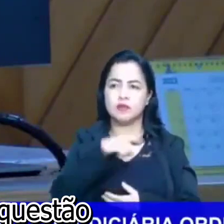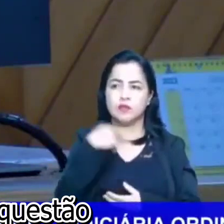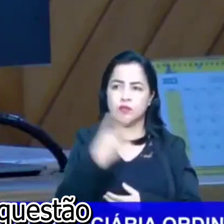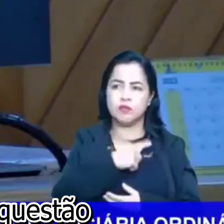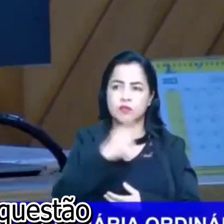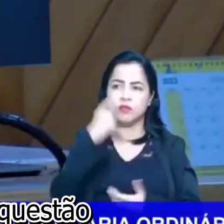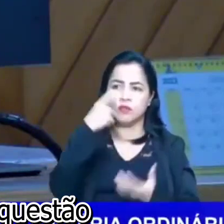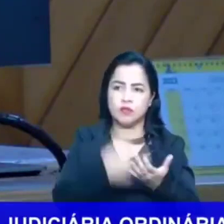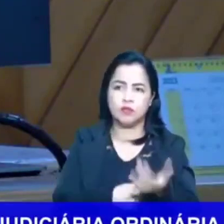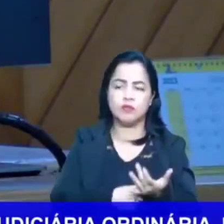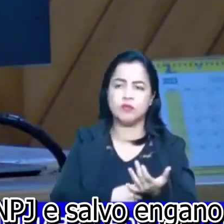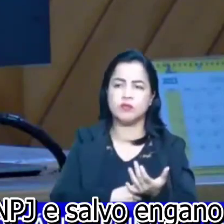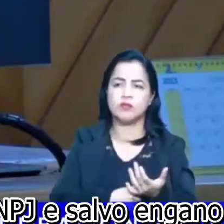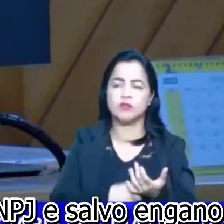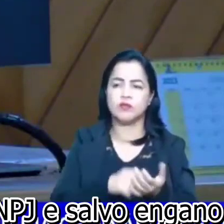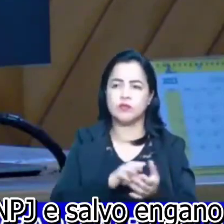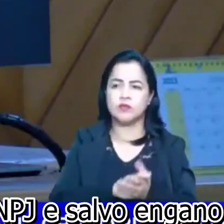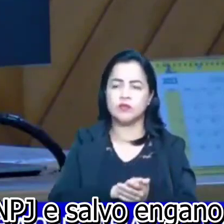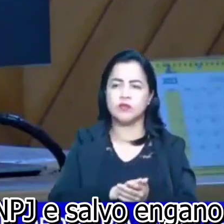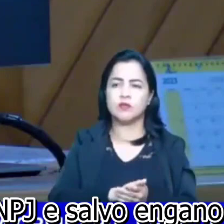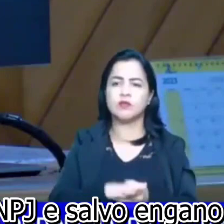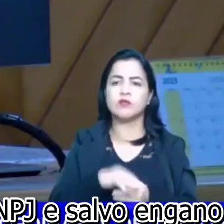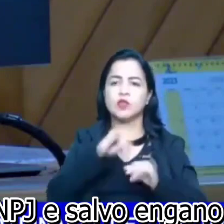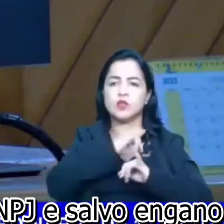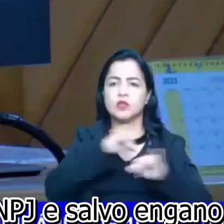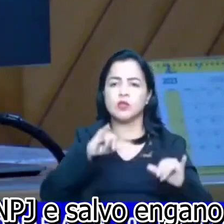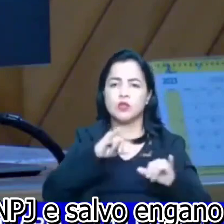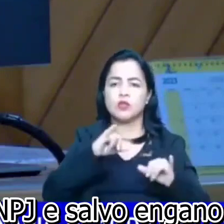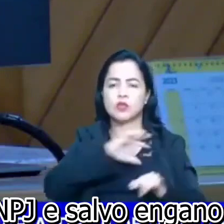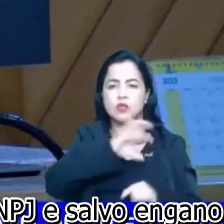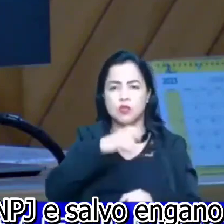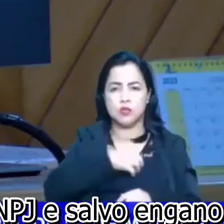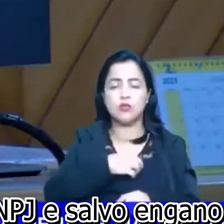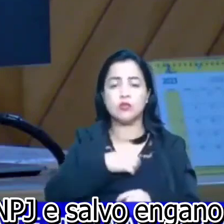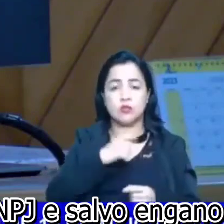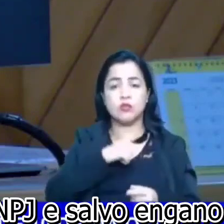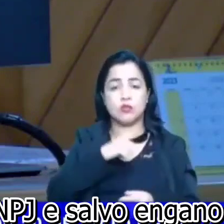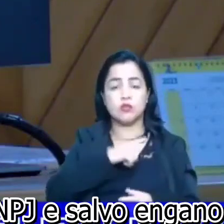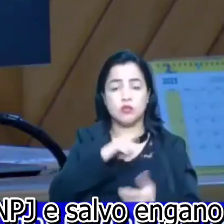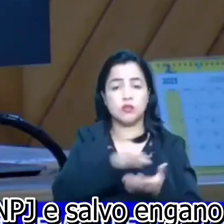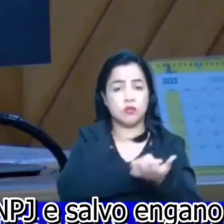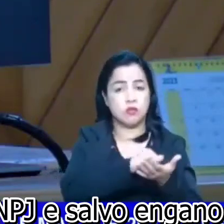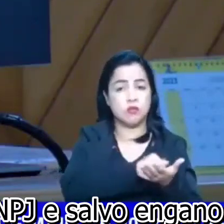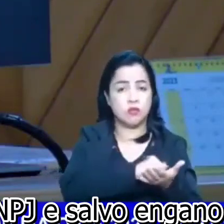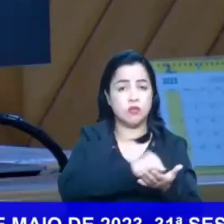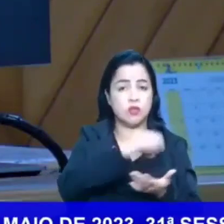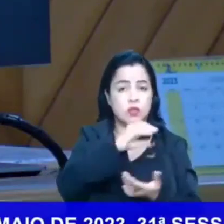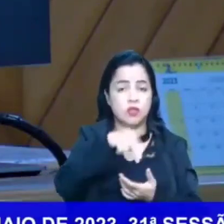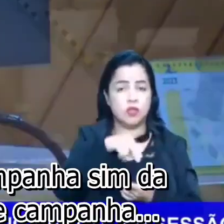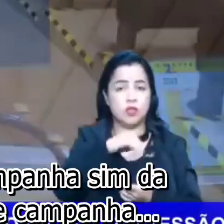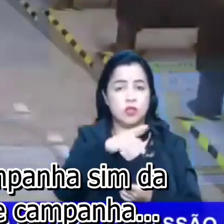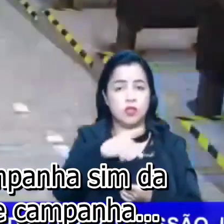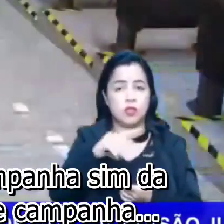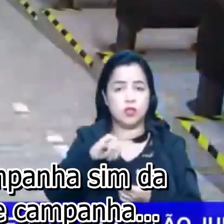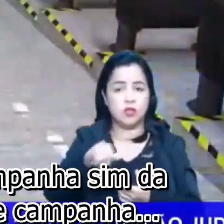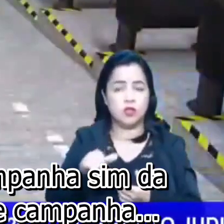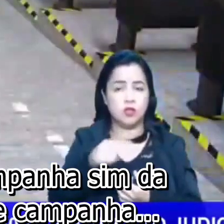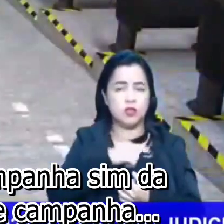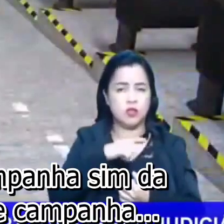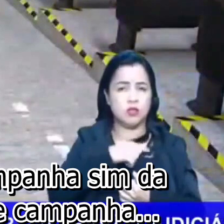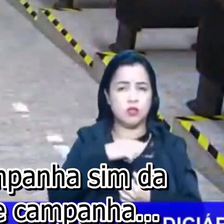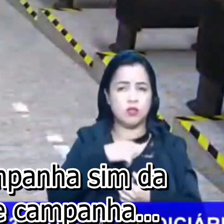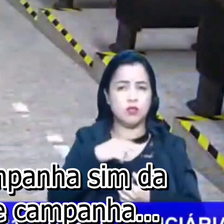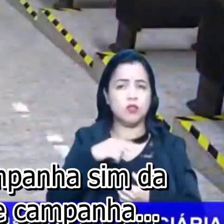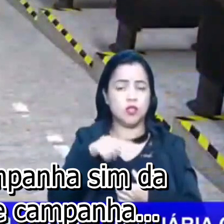inclusive, confirmar essa questão dos atos de campanha, porque houve um registro de CNPJ e, salvo engano, eu